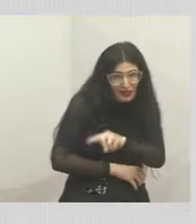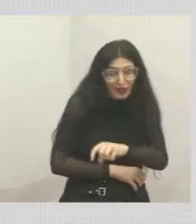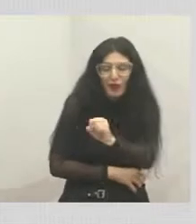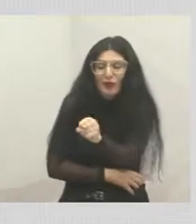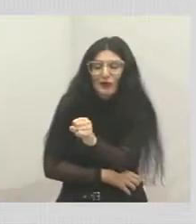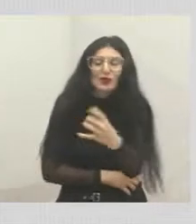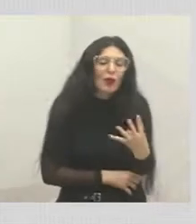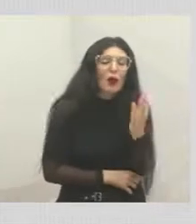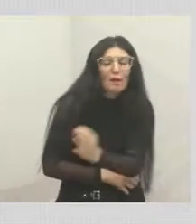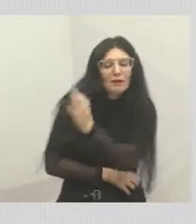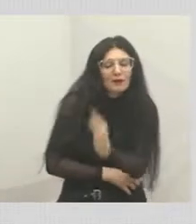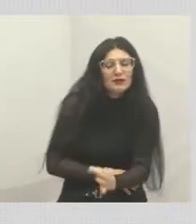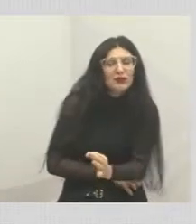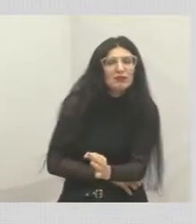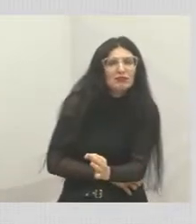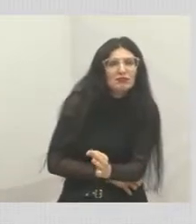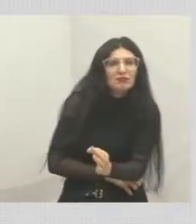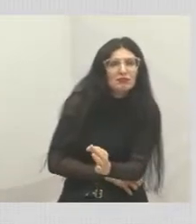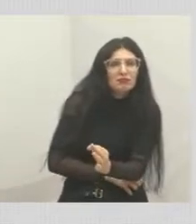105,84% sobre a meta.